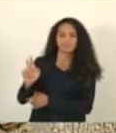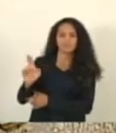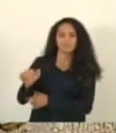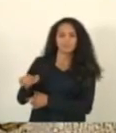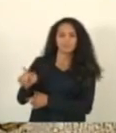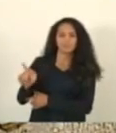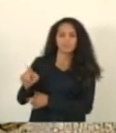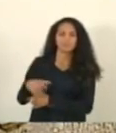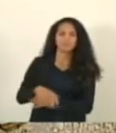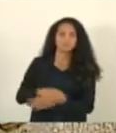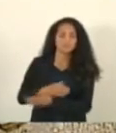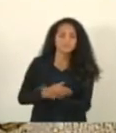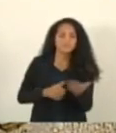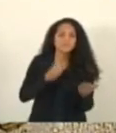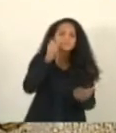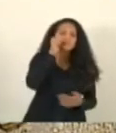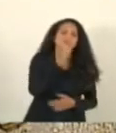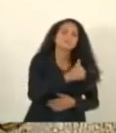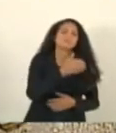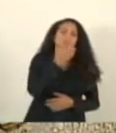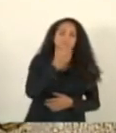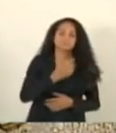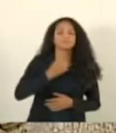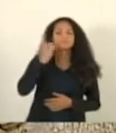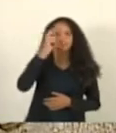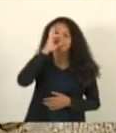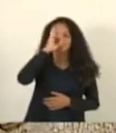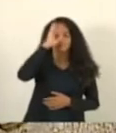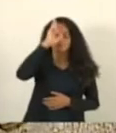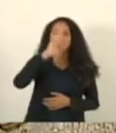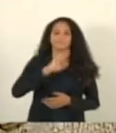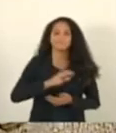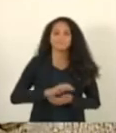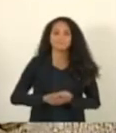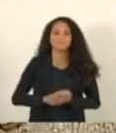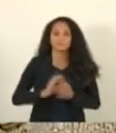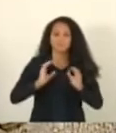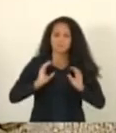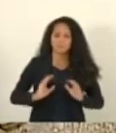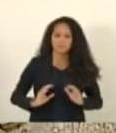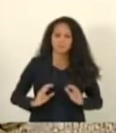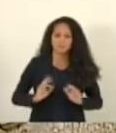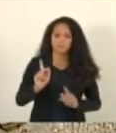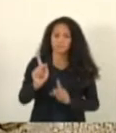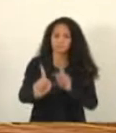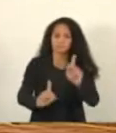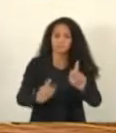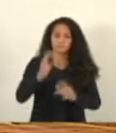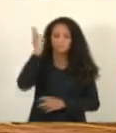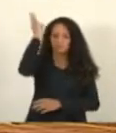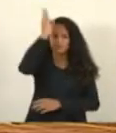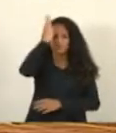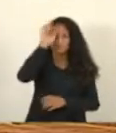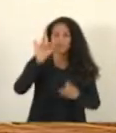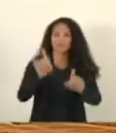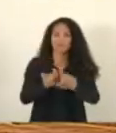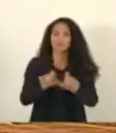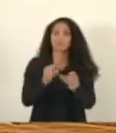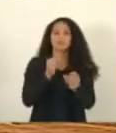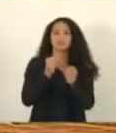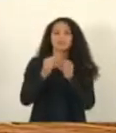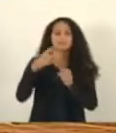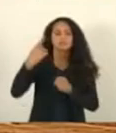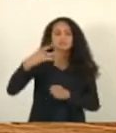senhoras, senhores deputados, cidadãos capixabas e imprensa do